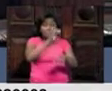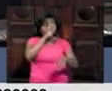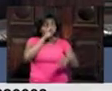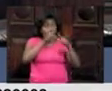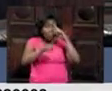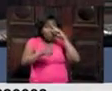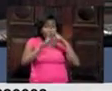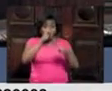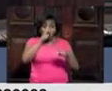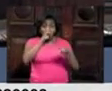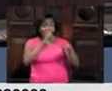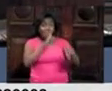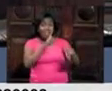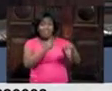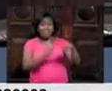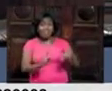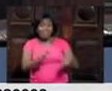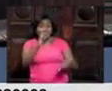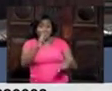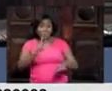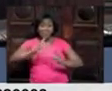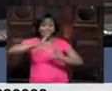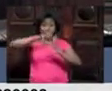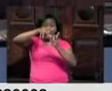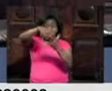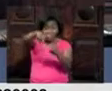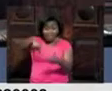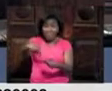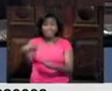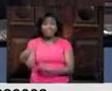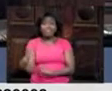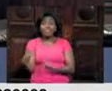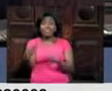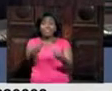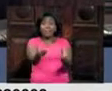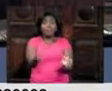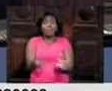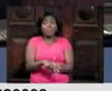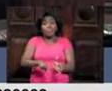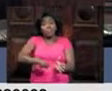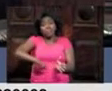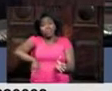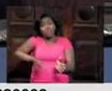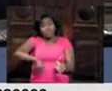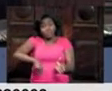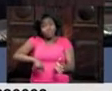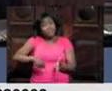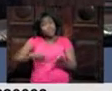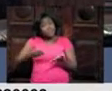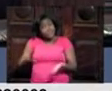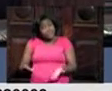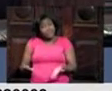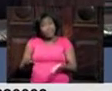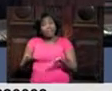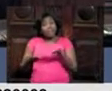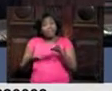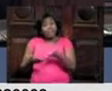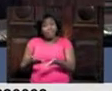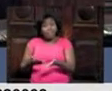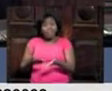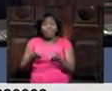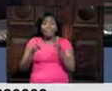das grandes petrolíferas internacionais esta riqueza que é nossa, que aliás é o nosso passaporte, ou seria o